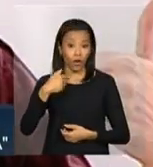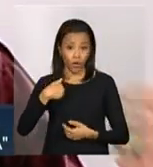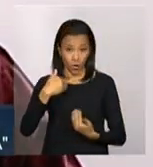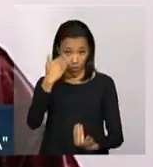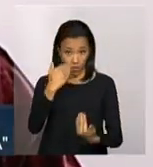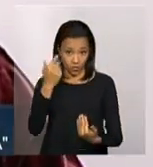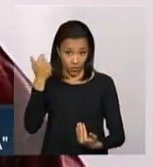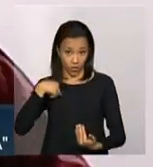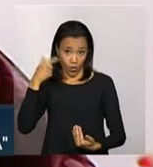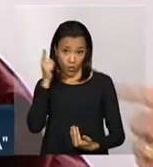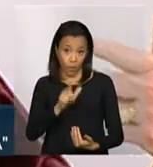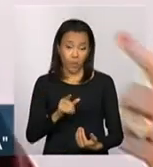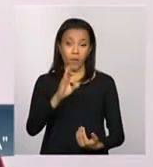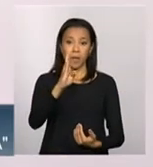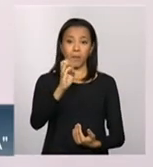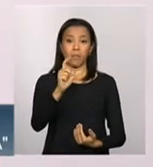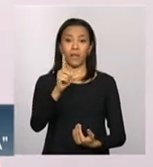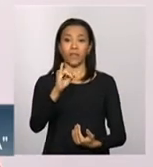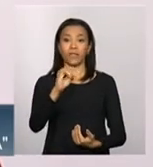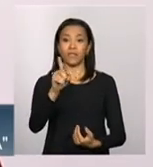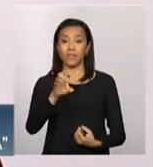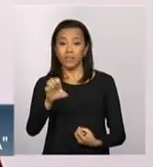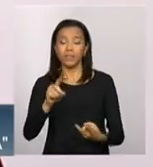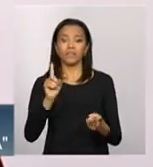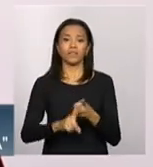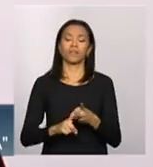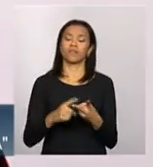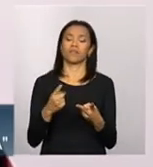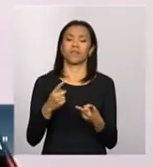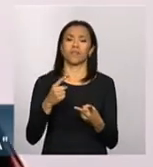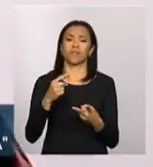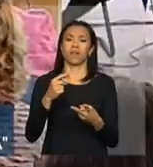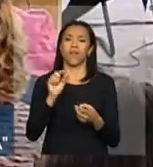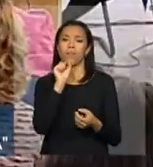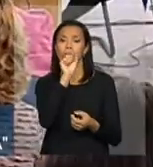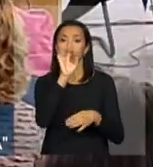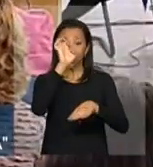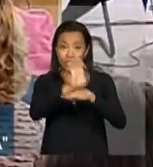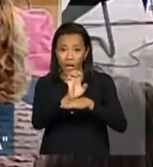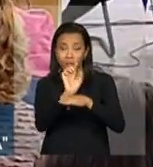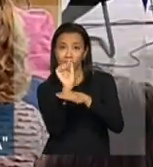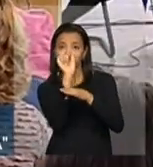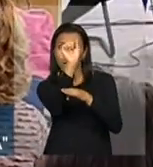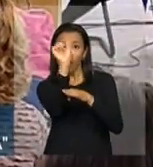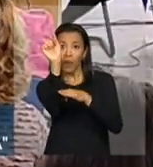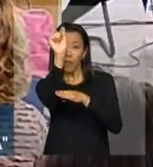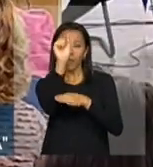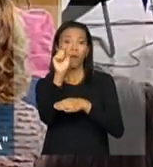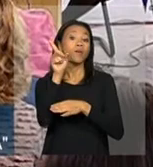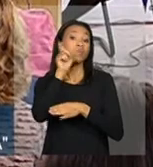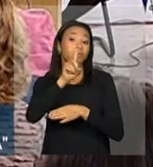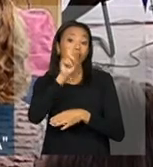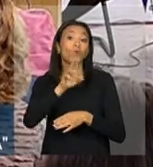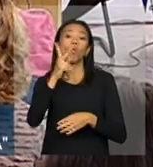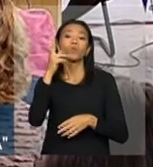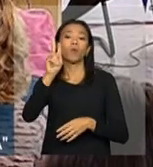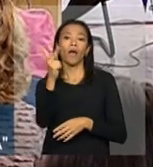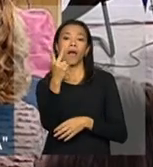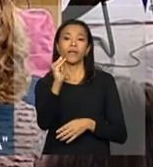de Belize, St. Kitts, que é uma ilha caribenha, Haiti e